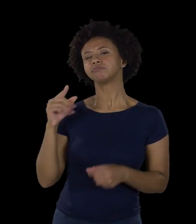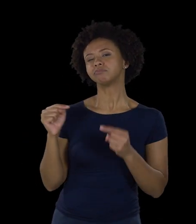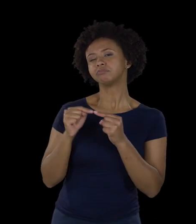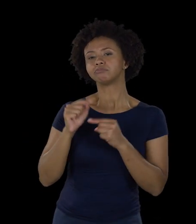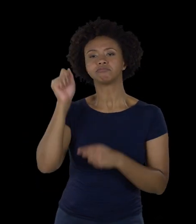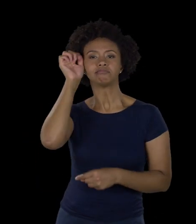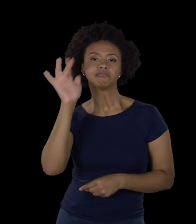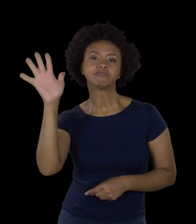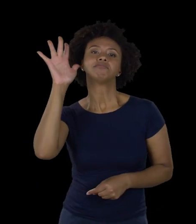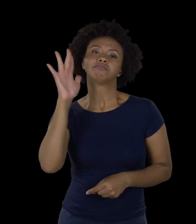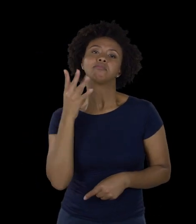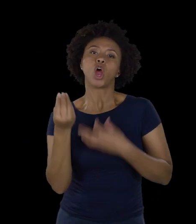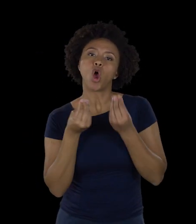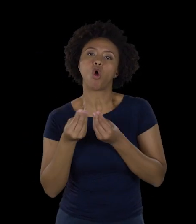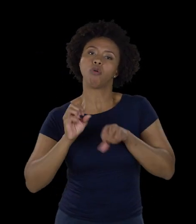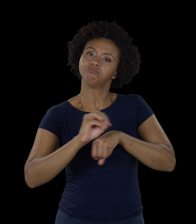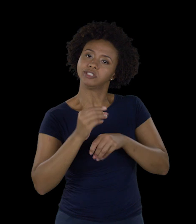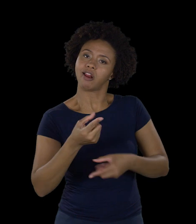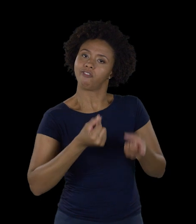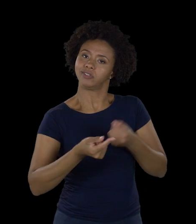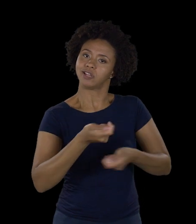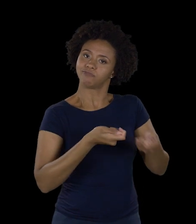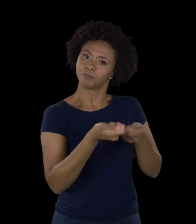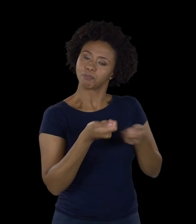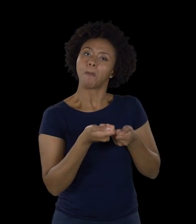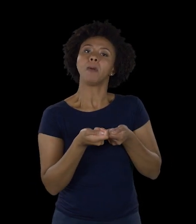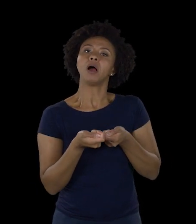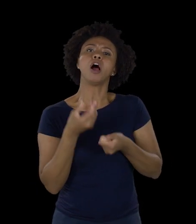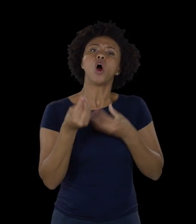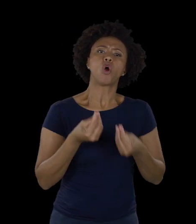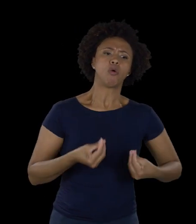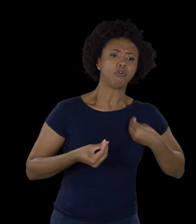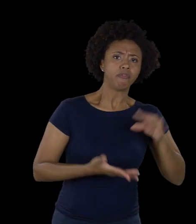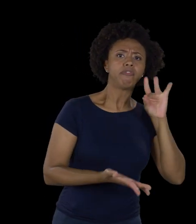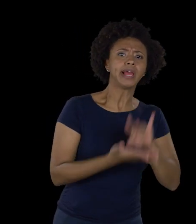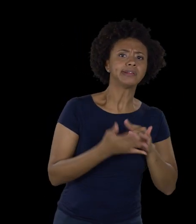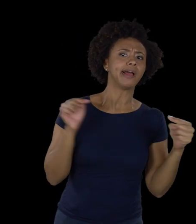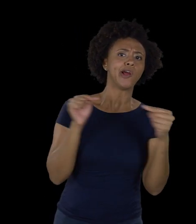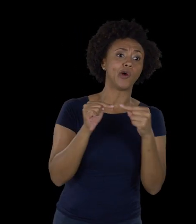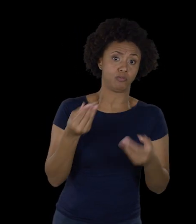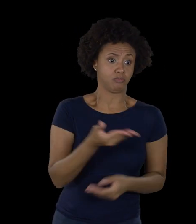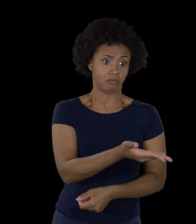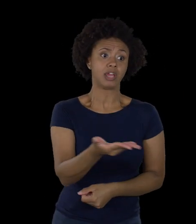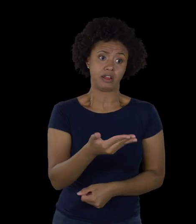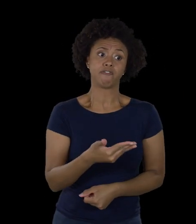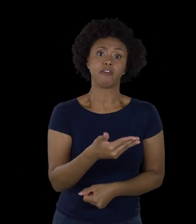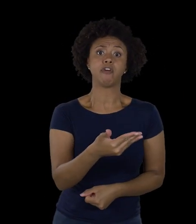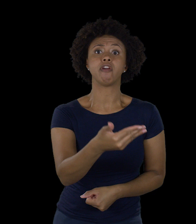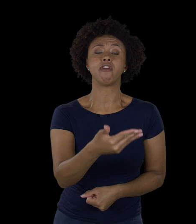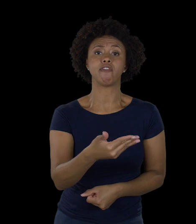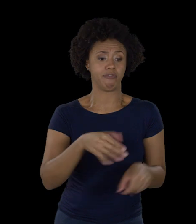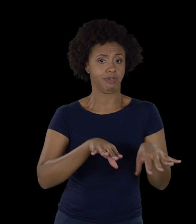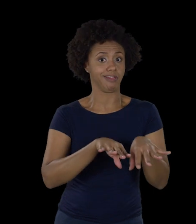trazer aí o universo da educação financeira e ligar com o cotidiano desse aluno que está indo aí para uma parte